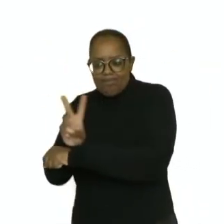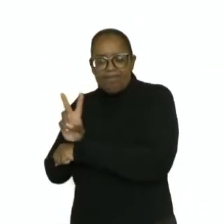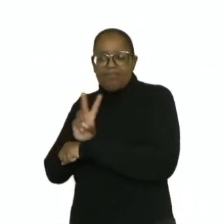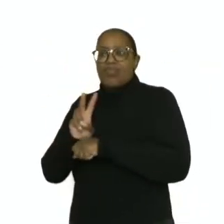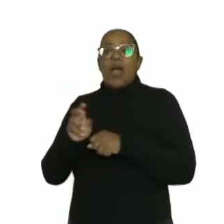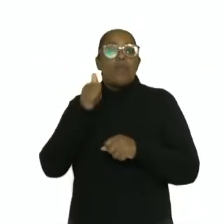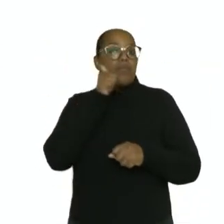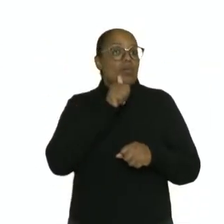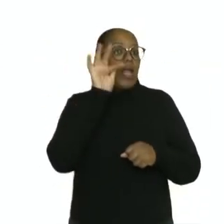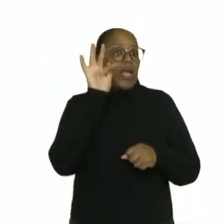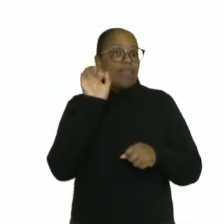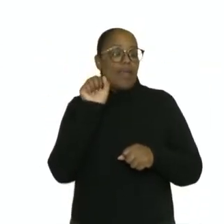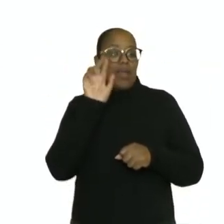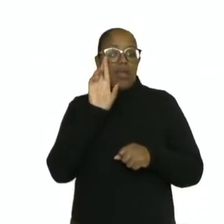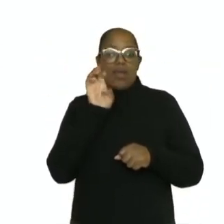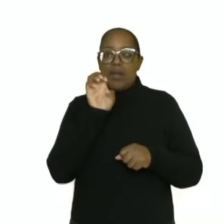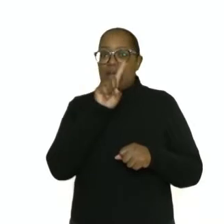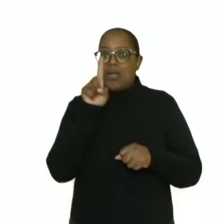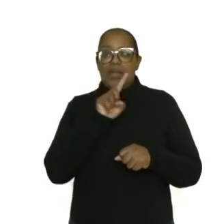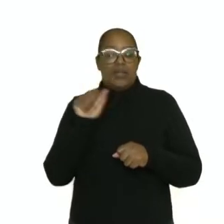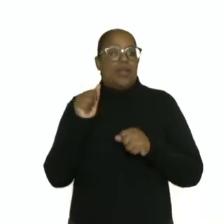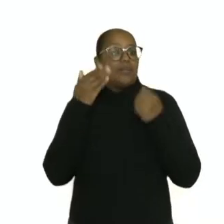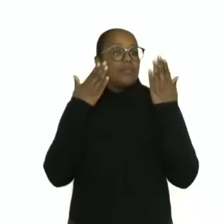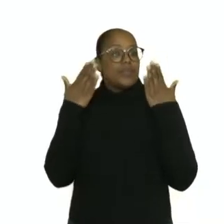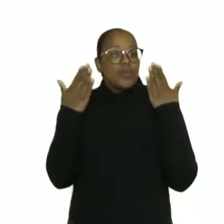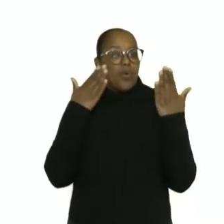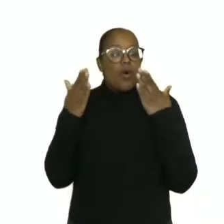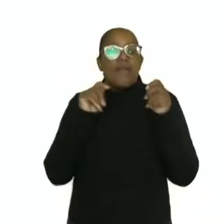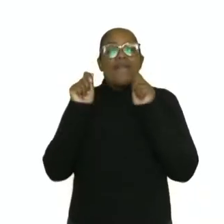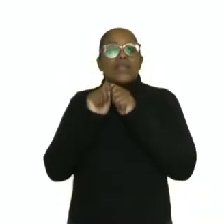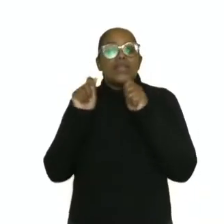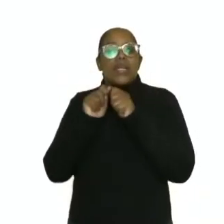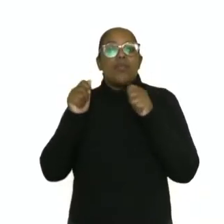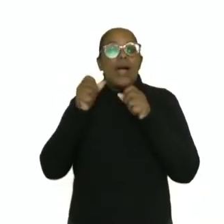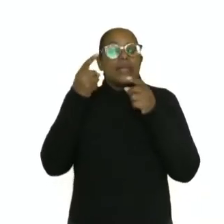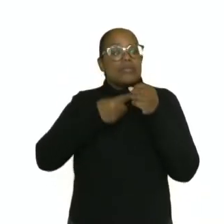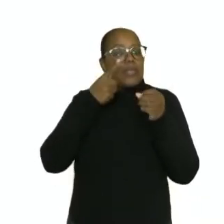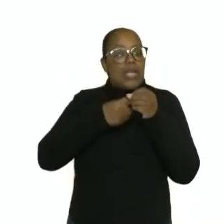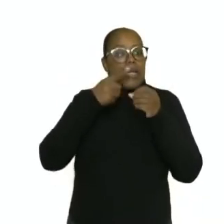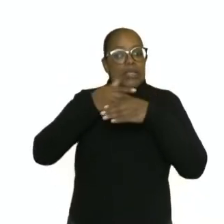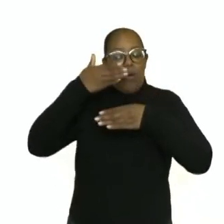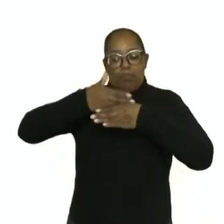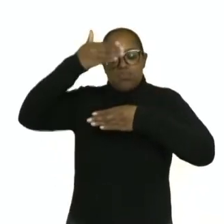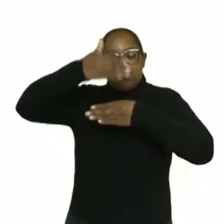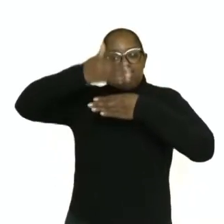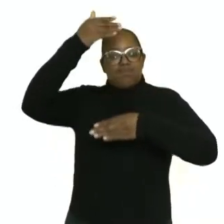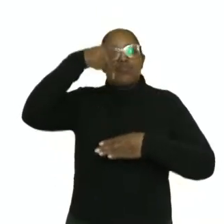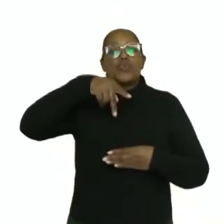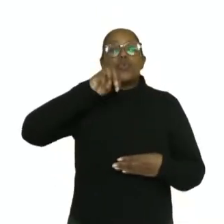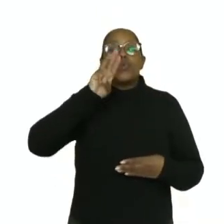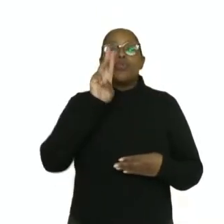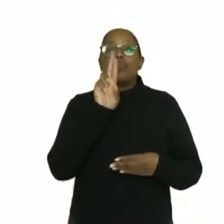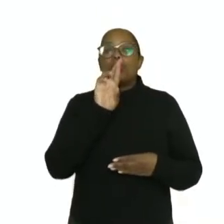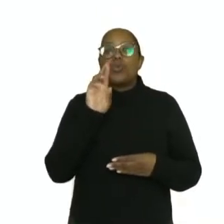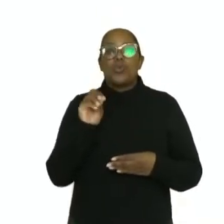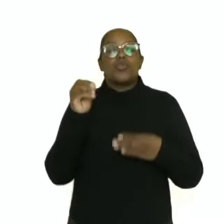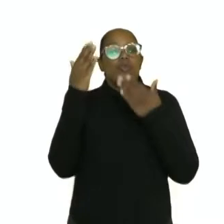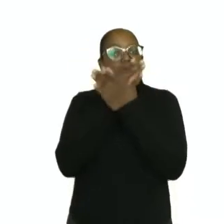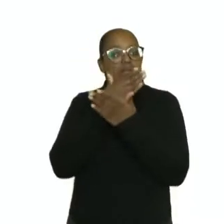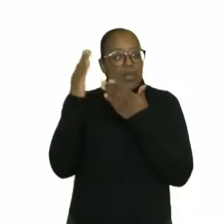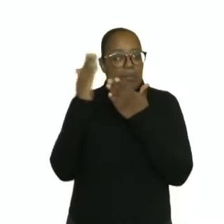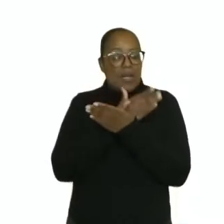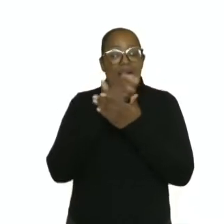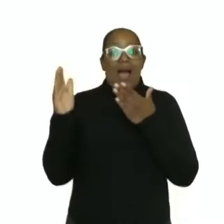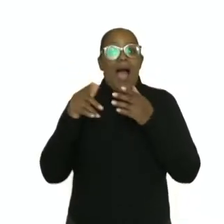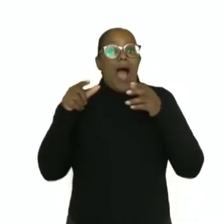Teresa Caldeira, isso vai construindo uma cidade de muros. A cidade vai segregando cada vez mais as pessoas. A